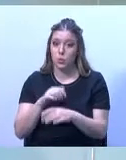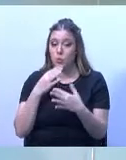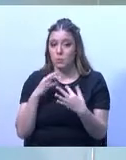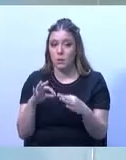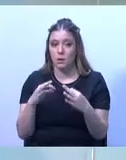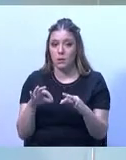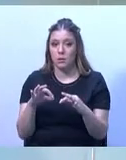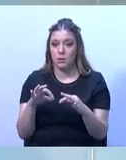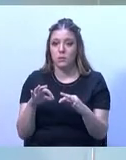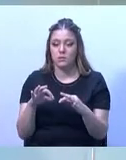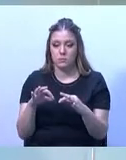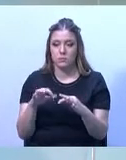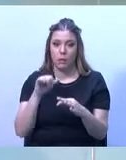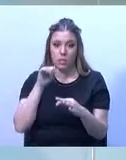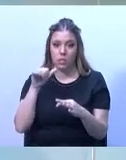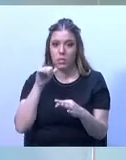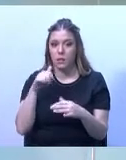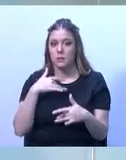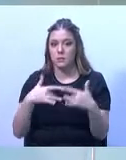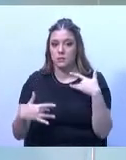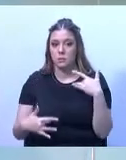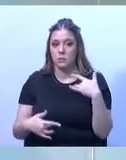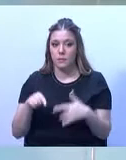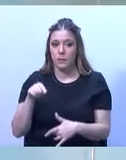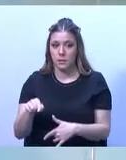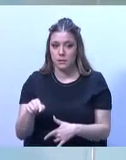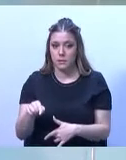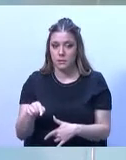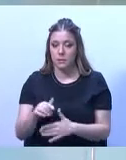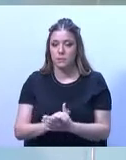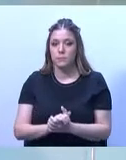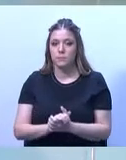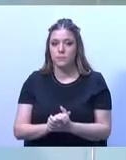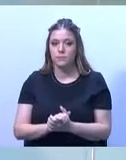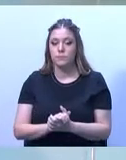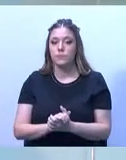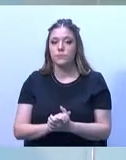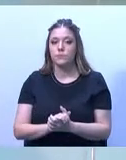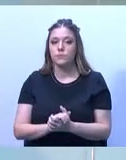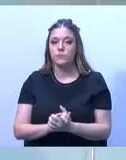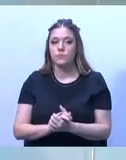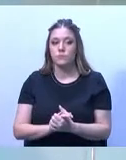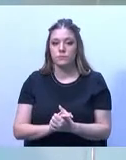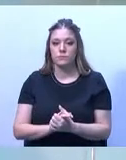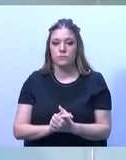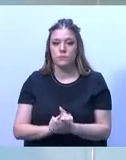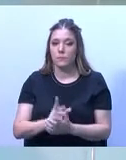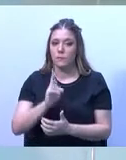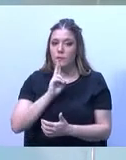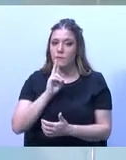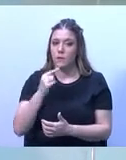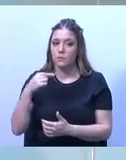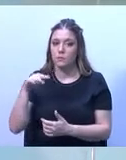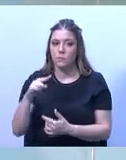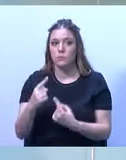frequente e que dá esse tipo de sintomatologia, precisamente. O facto de, portanto, ter ido a Fátima, ter